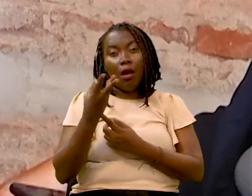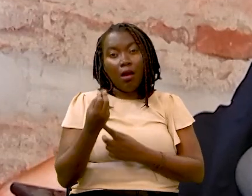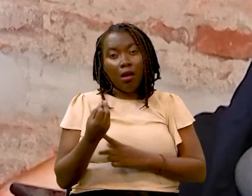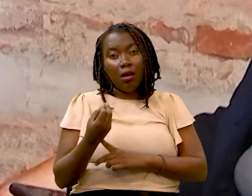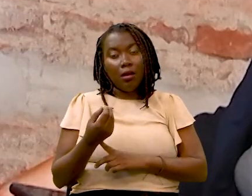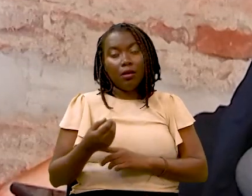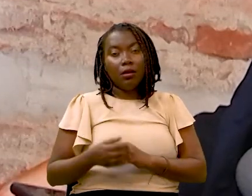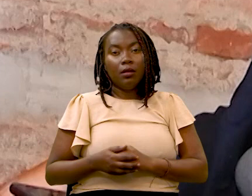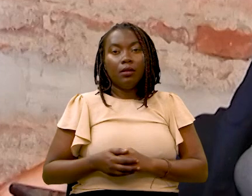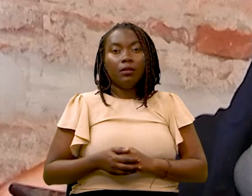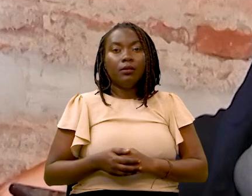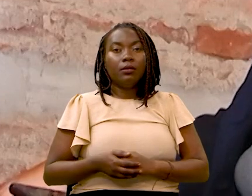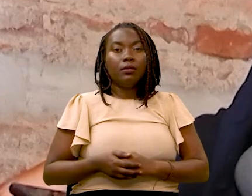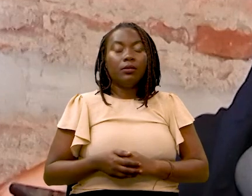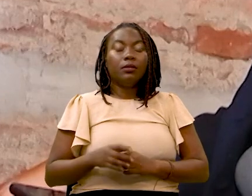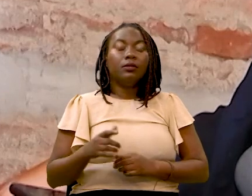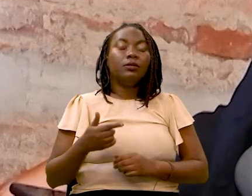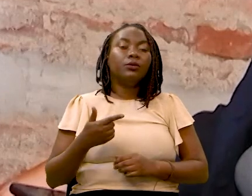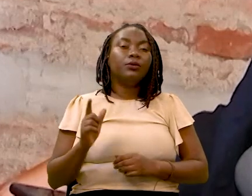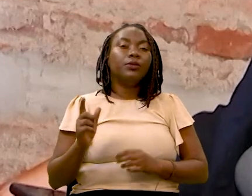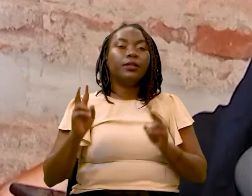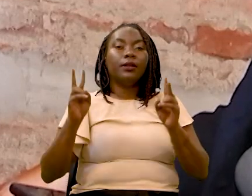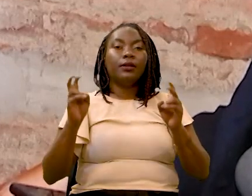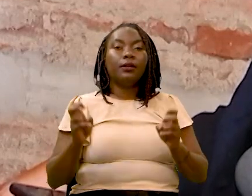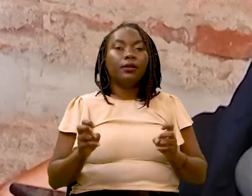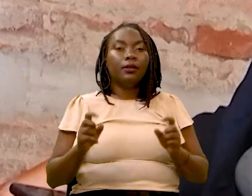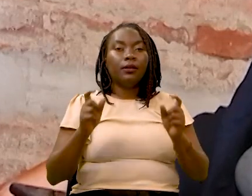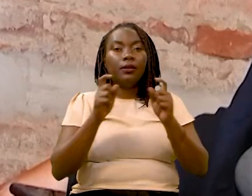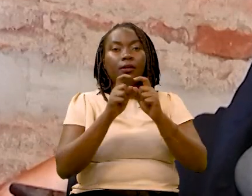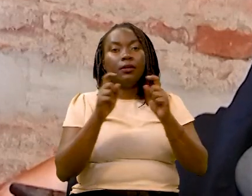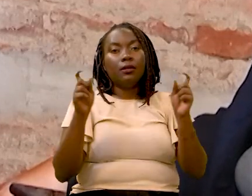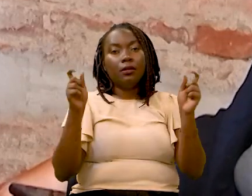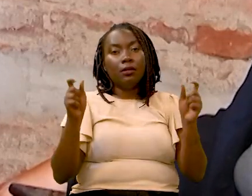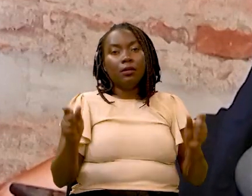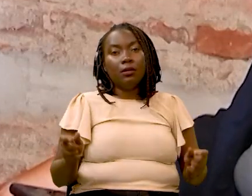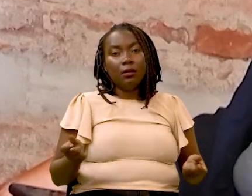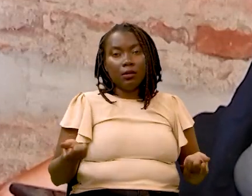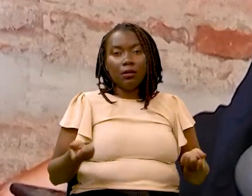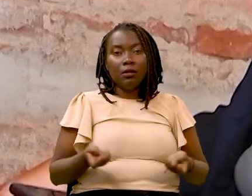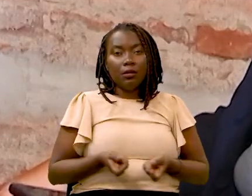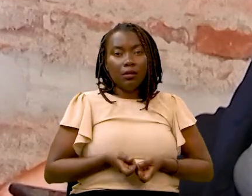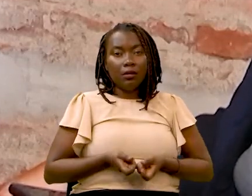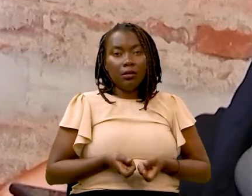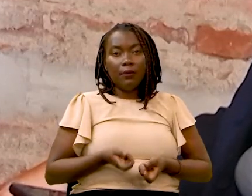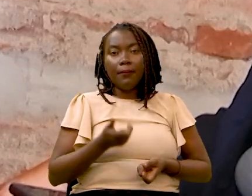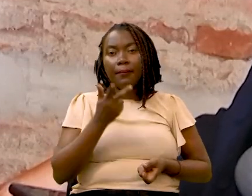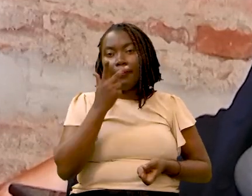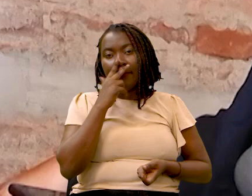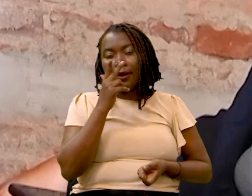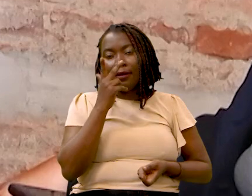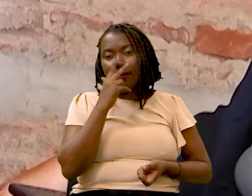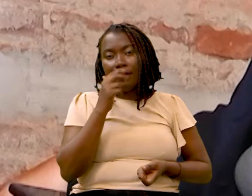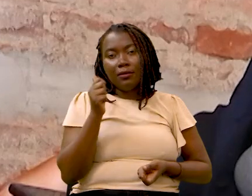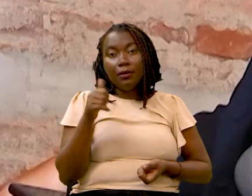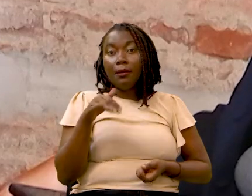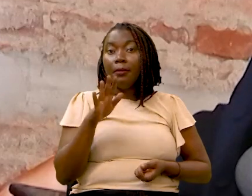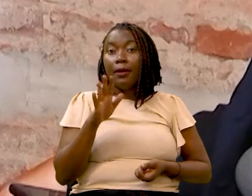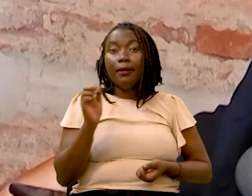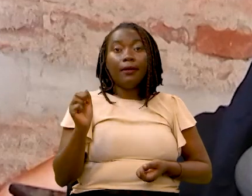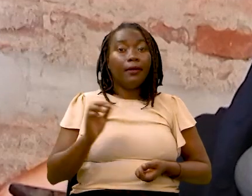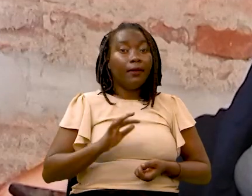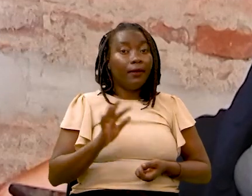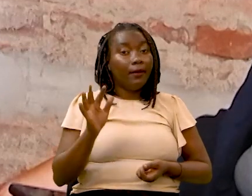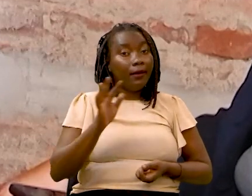artes, da obra de arte. Aí entra uma outra questão, que é a moldura, que parece uma coisa, né? Mas